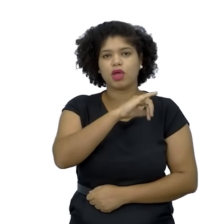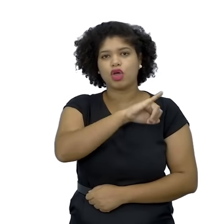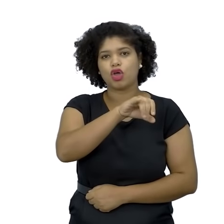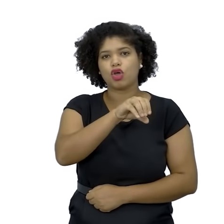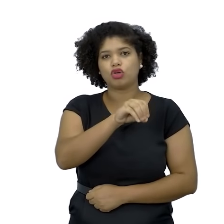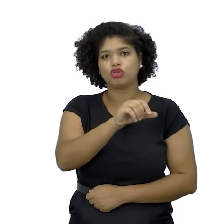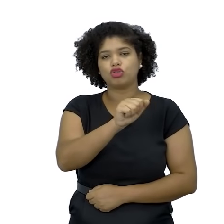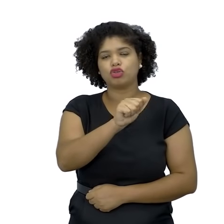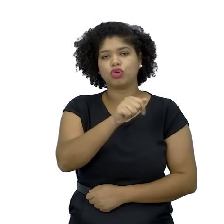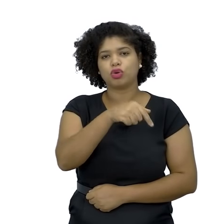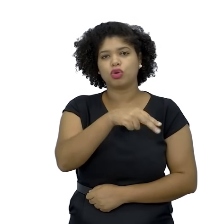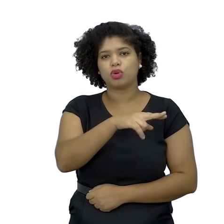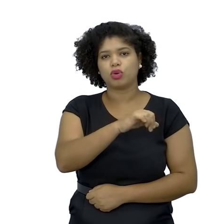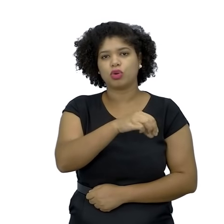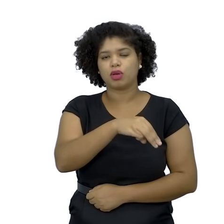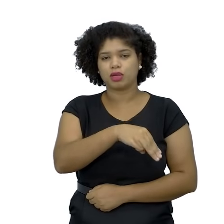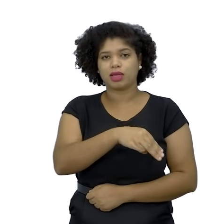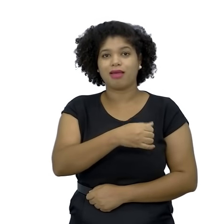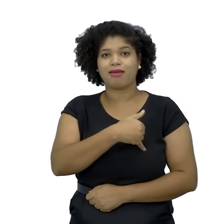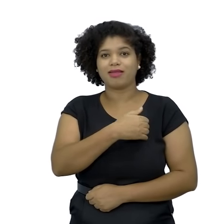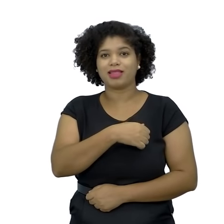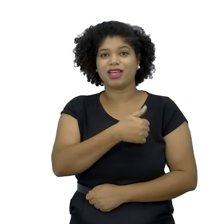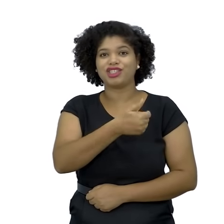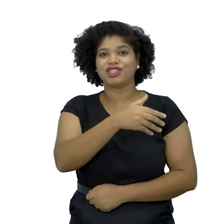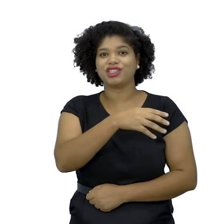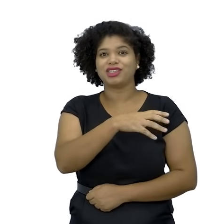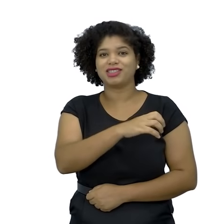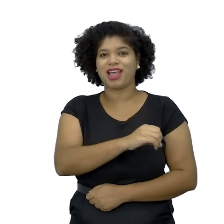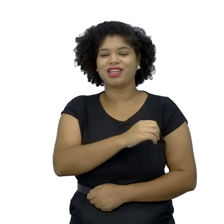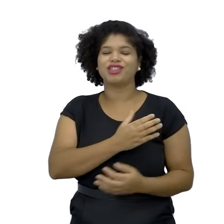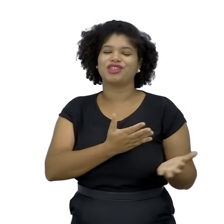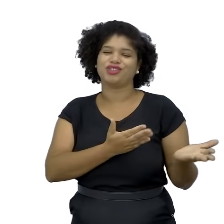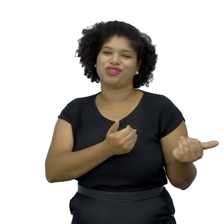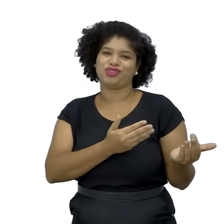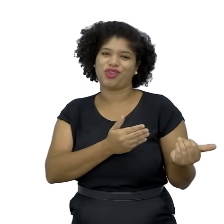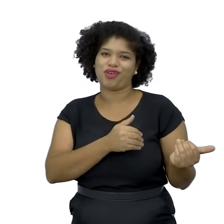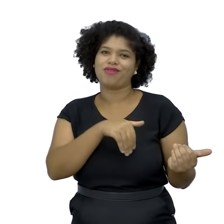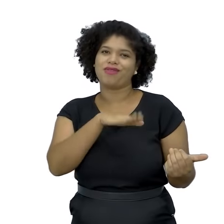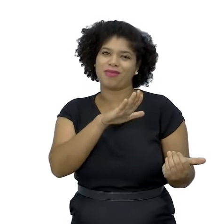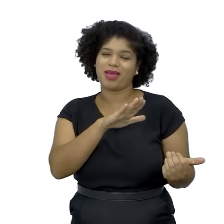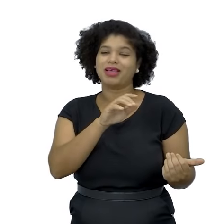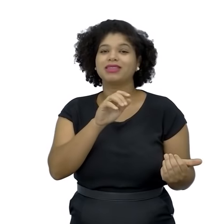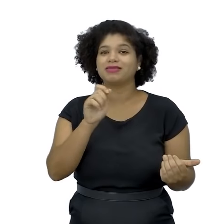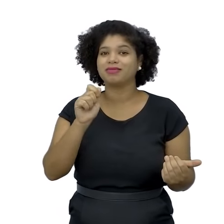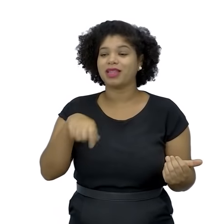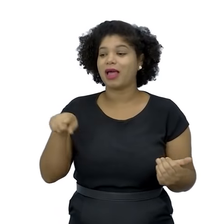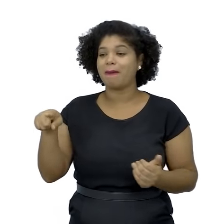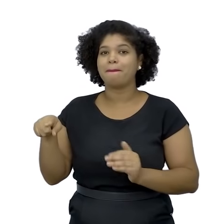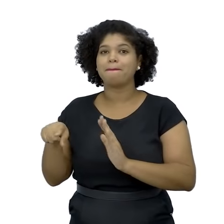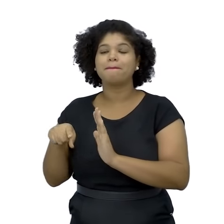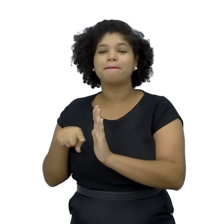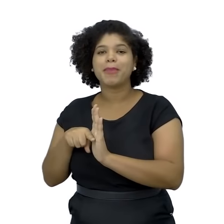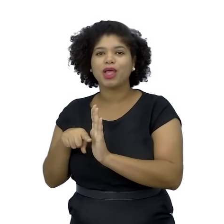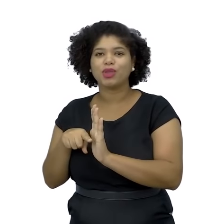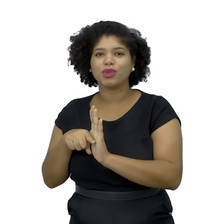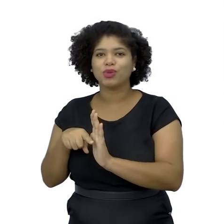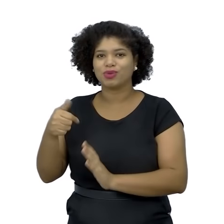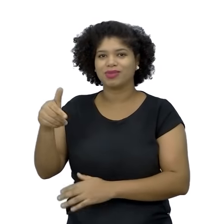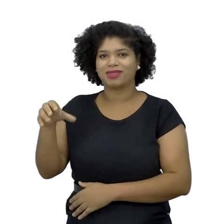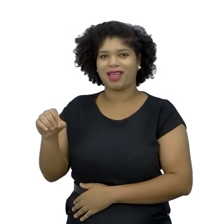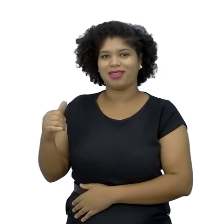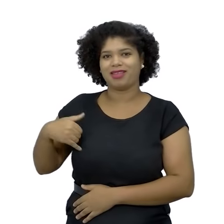mais jovem e por isso devemos subtrair 10 anos da idade de Carlos. No